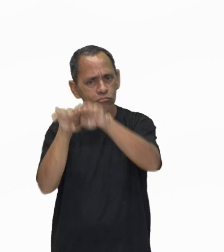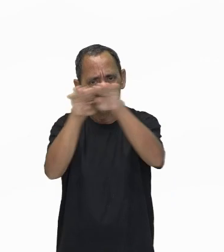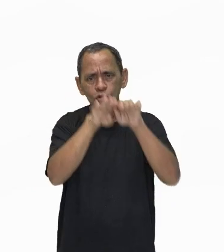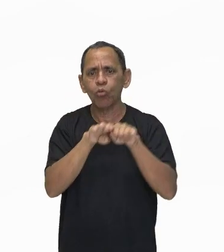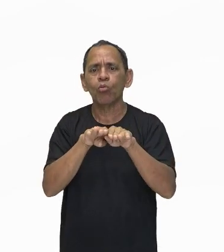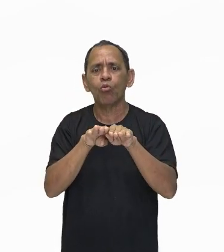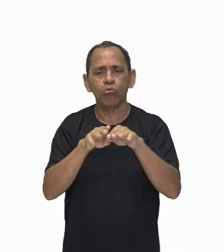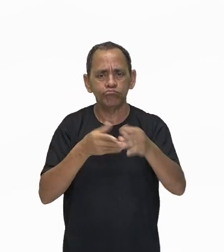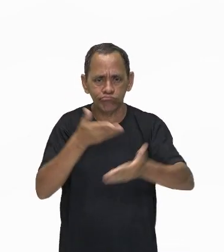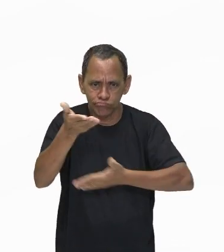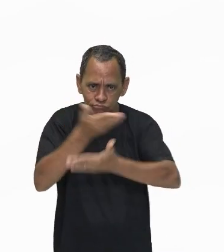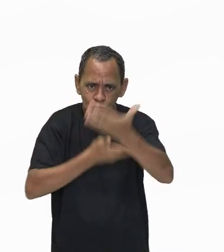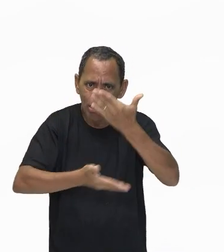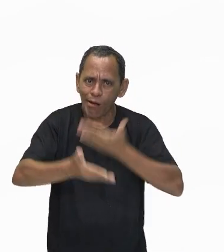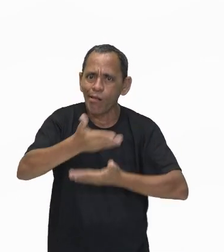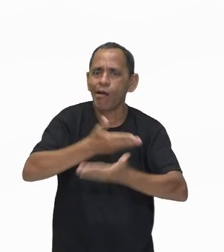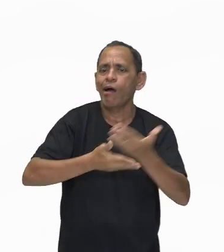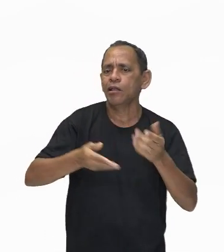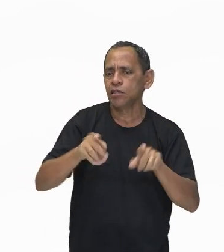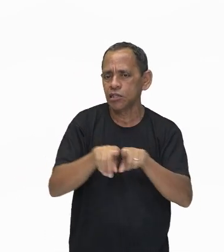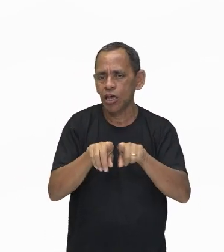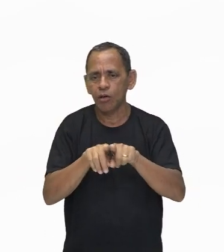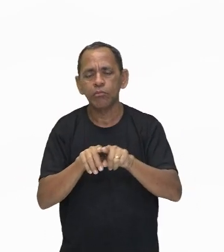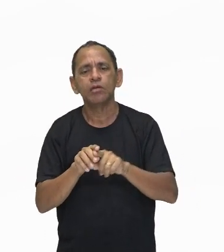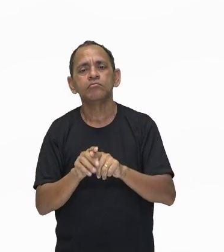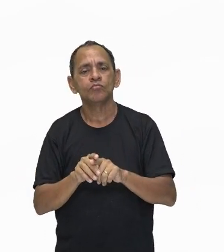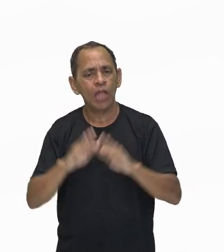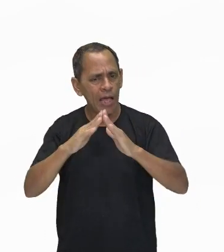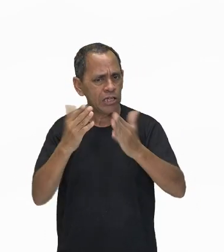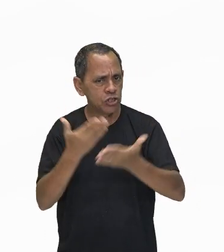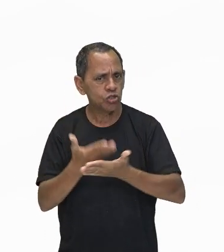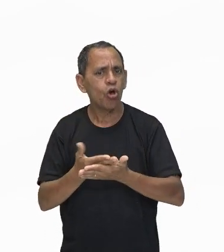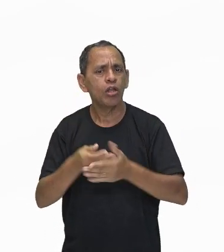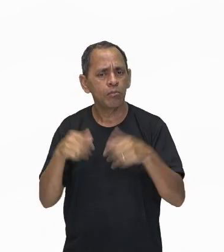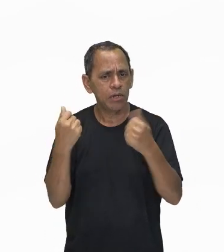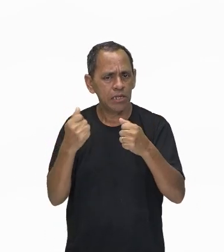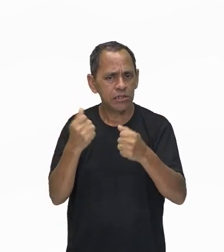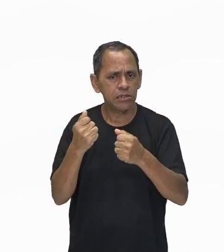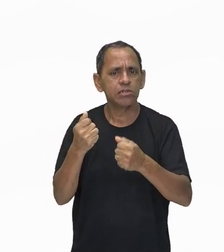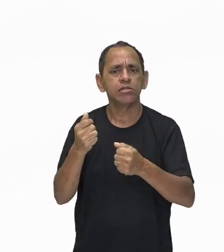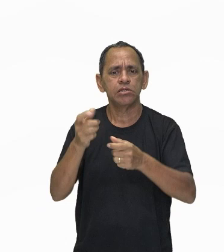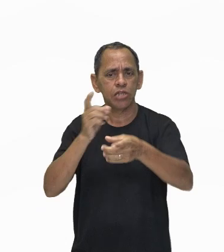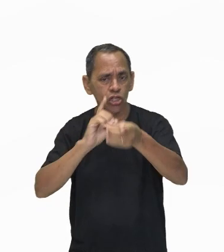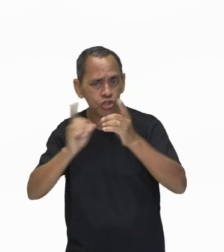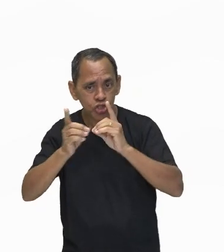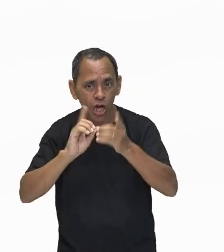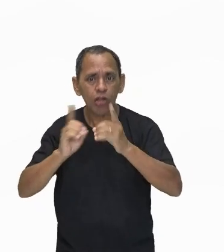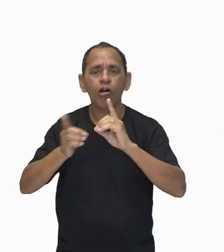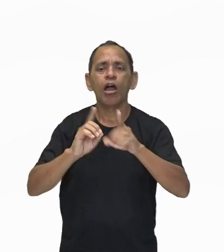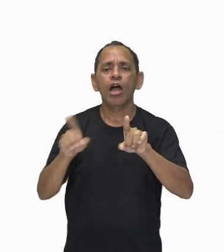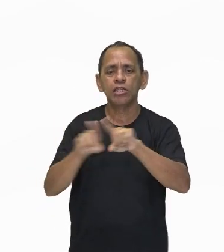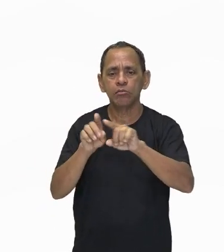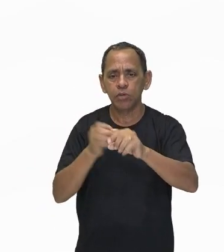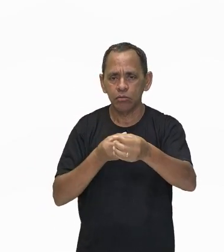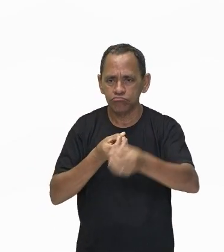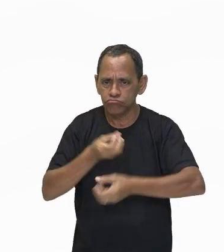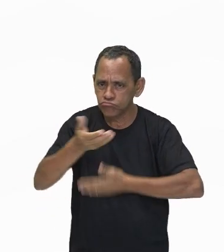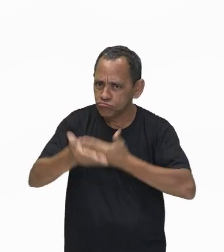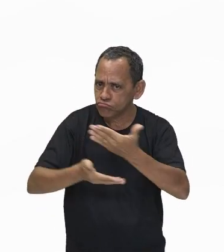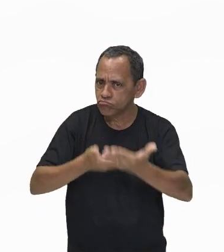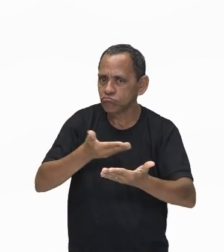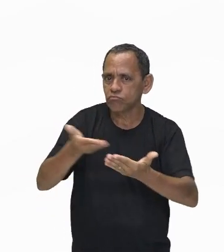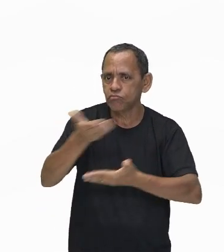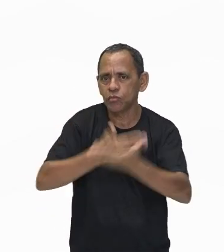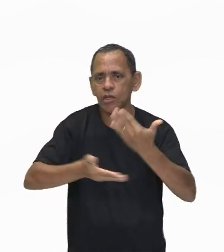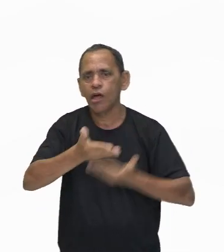escola deve dar lugar ao diálogo e ao compartilhamento, tornando-se um